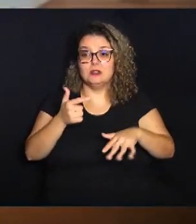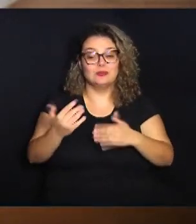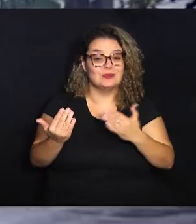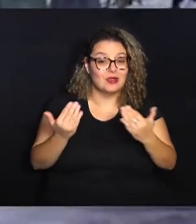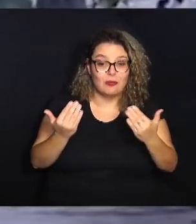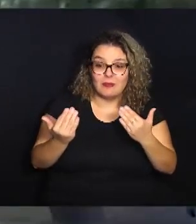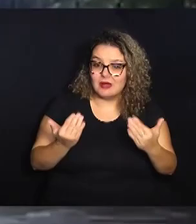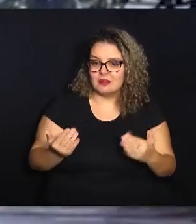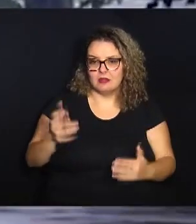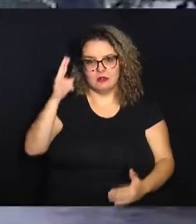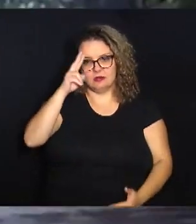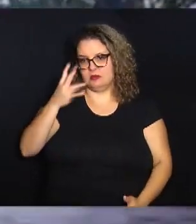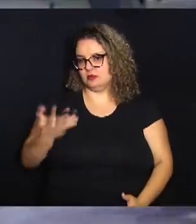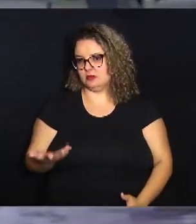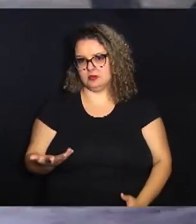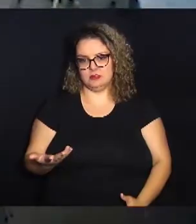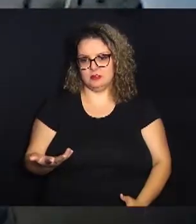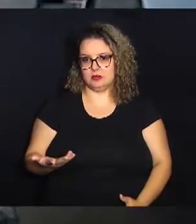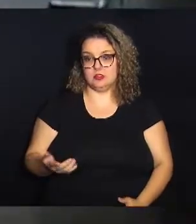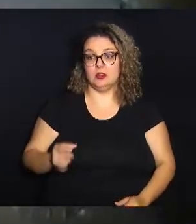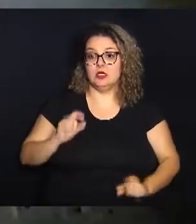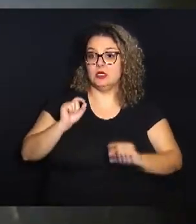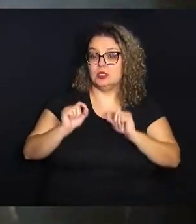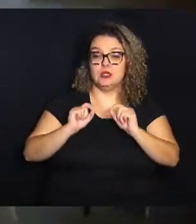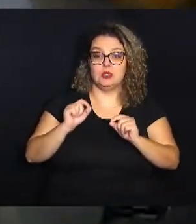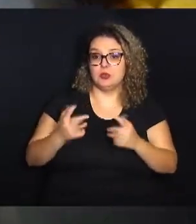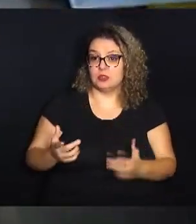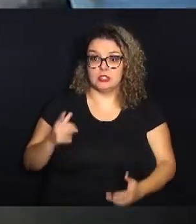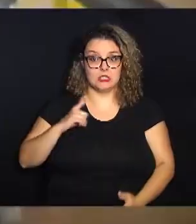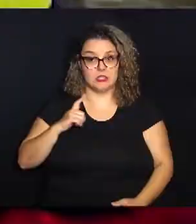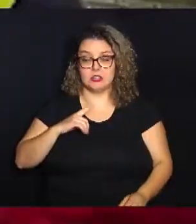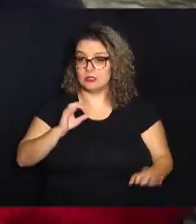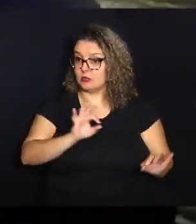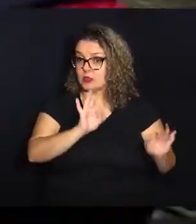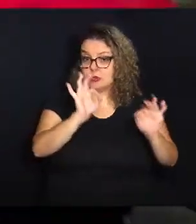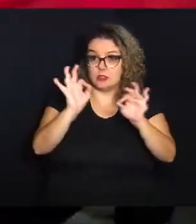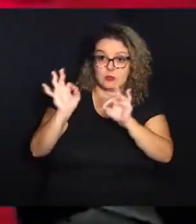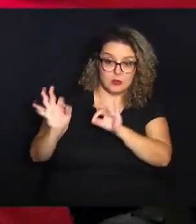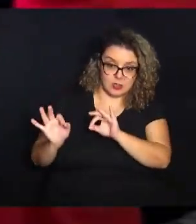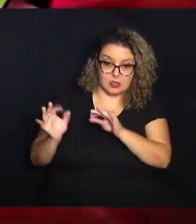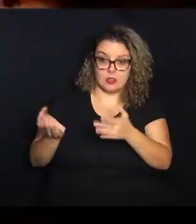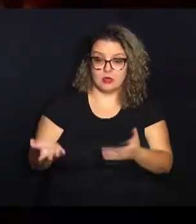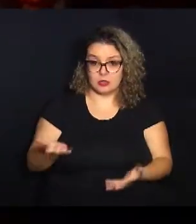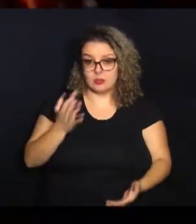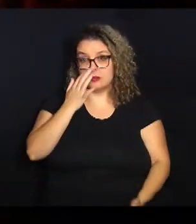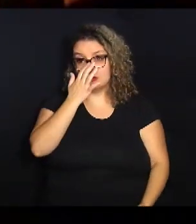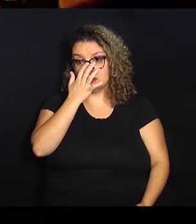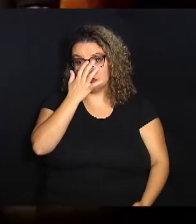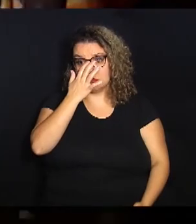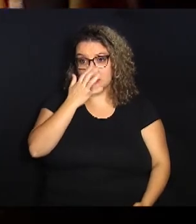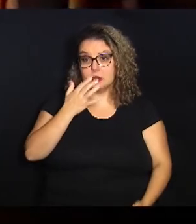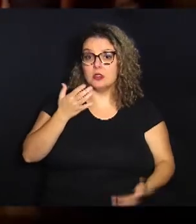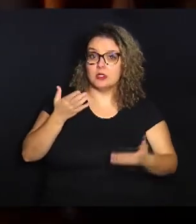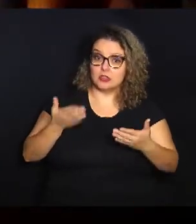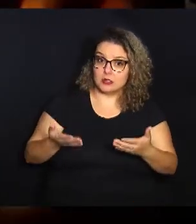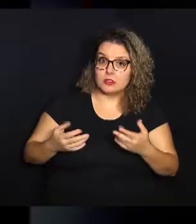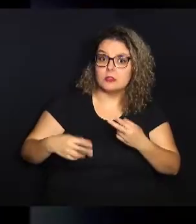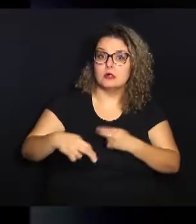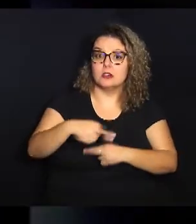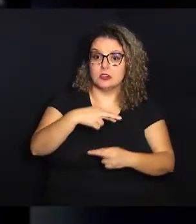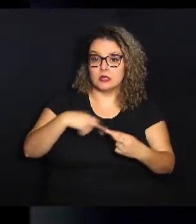história. E o que nós temos acompanhado, né, é de que isso tem a